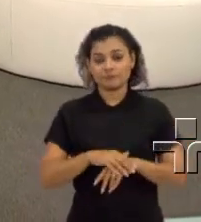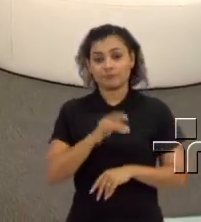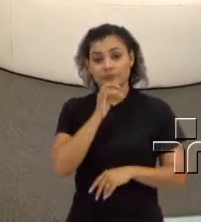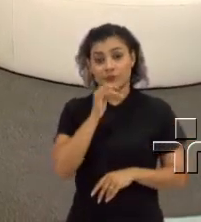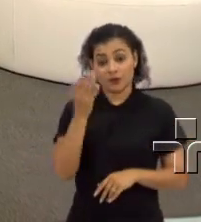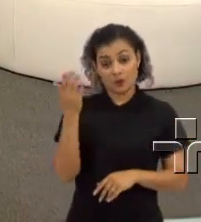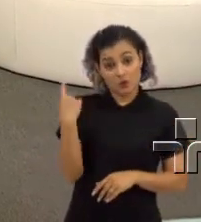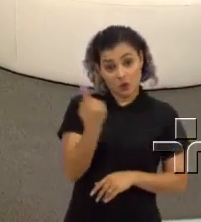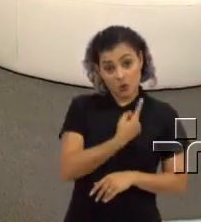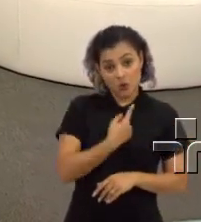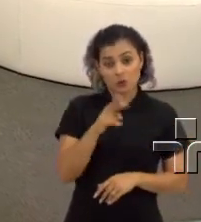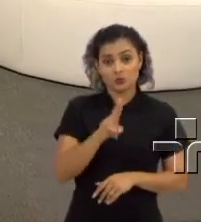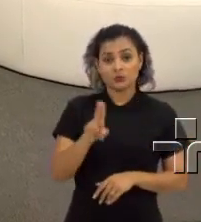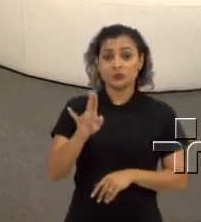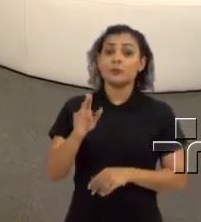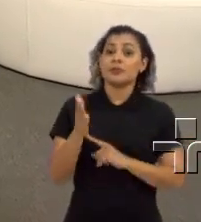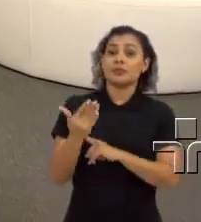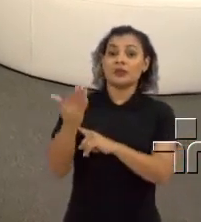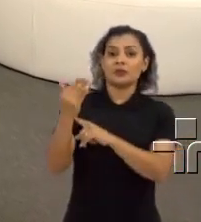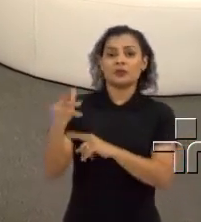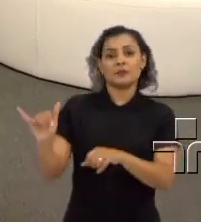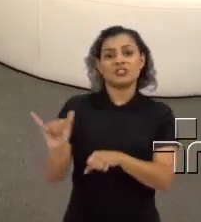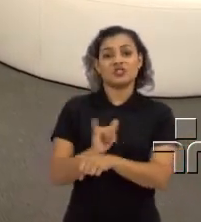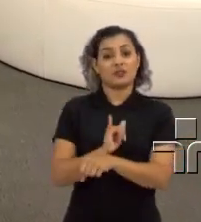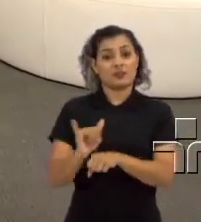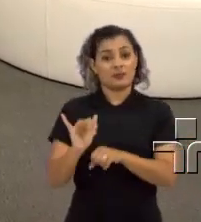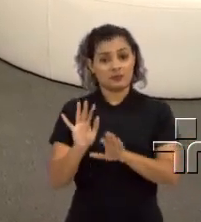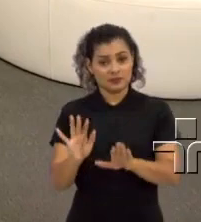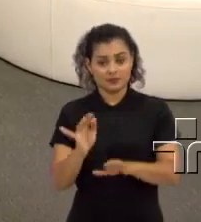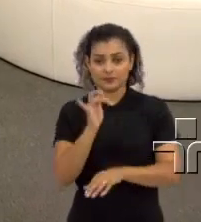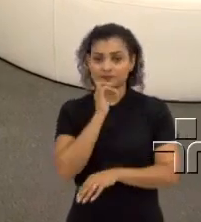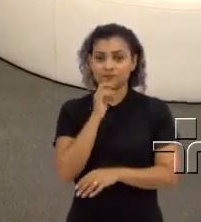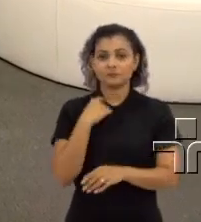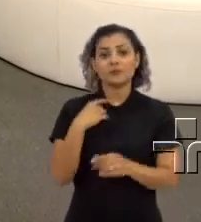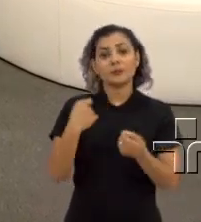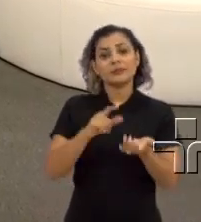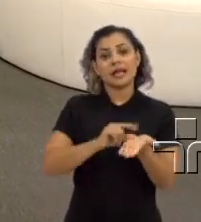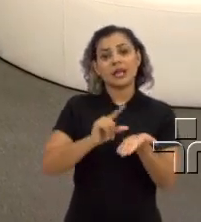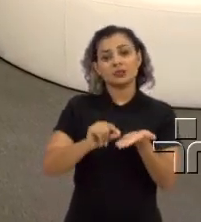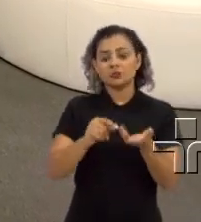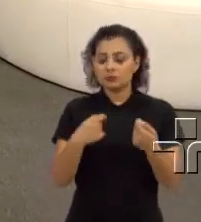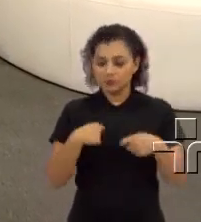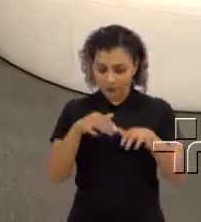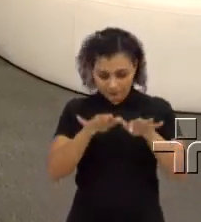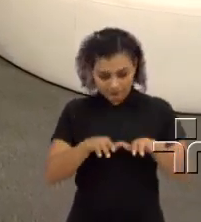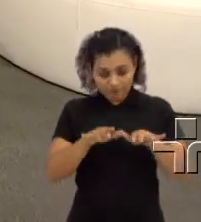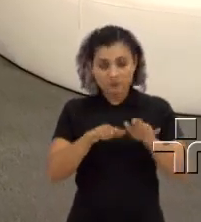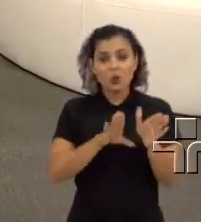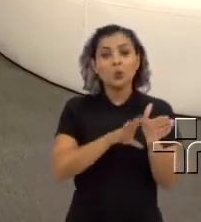Nós usamos essa tecnologia como uma ferramenta. Então, eu vou escrever um artigo, eu vou procurar isso